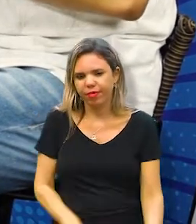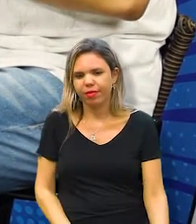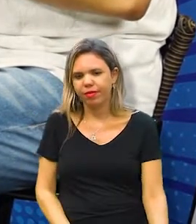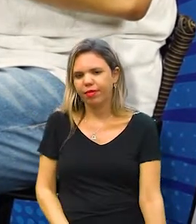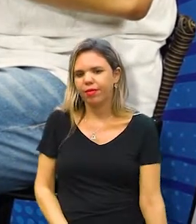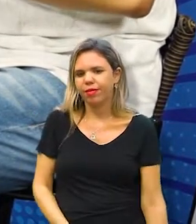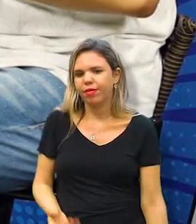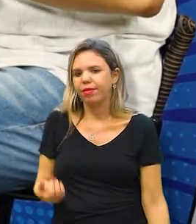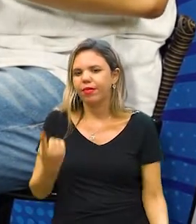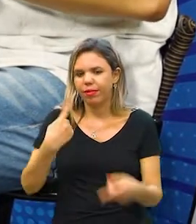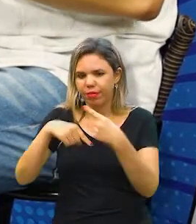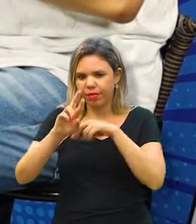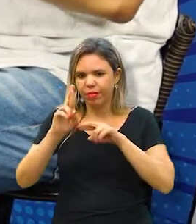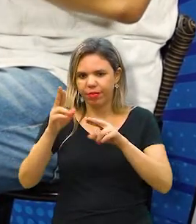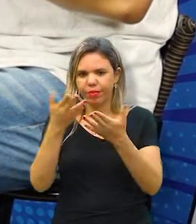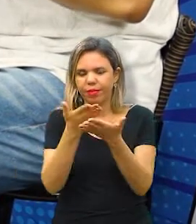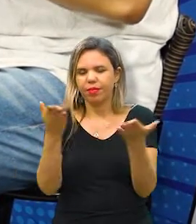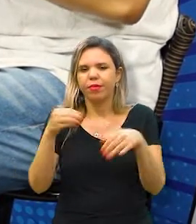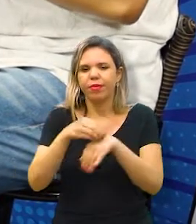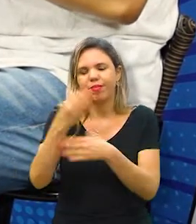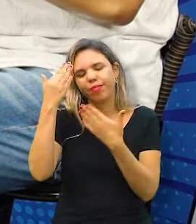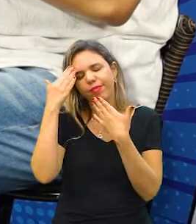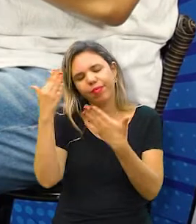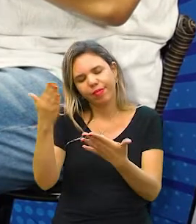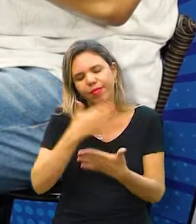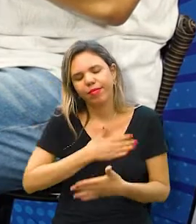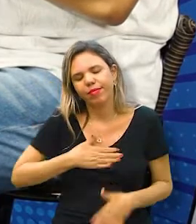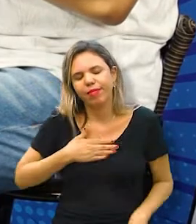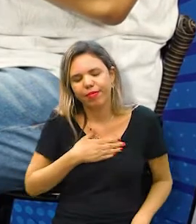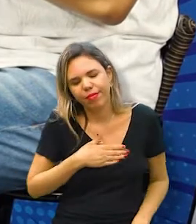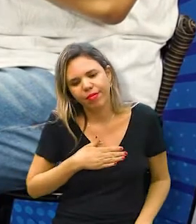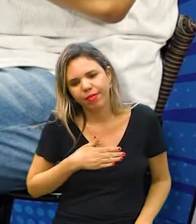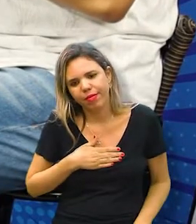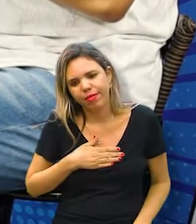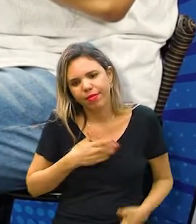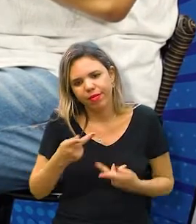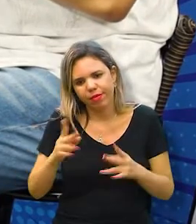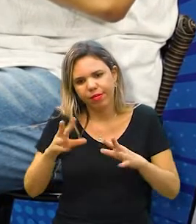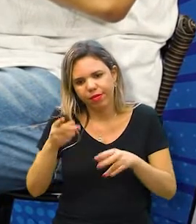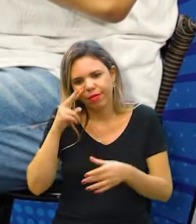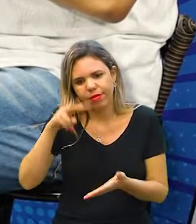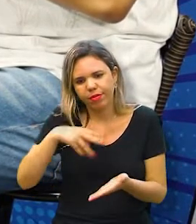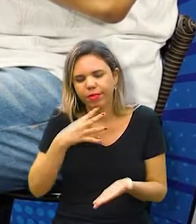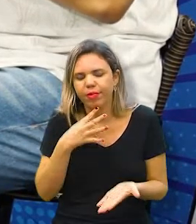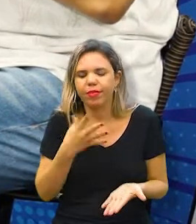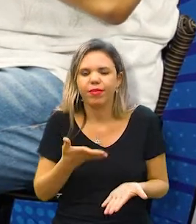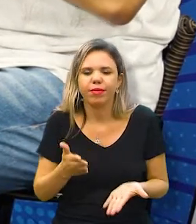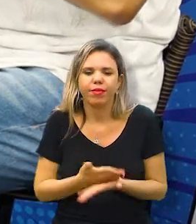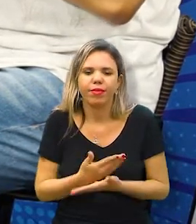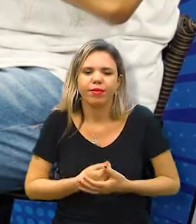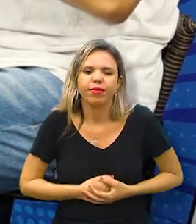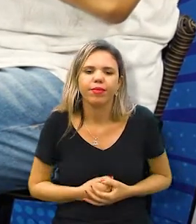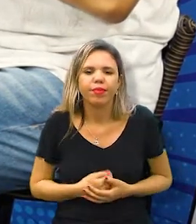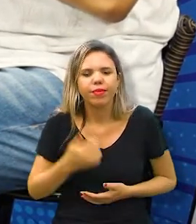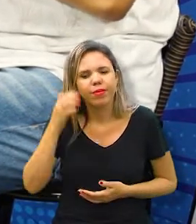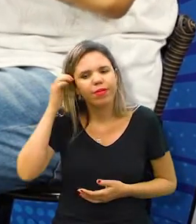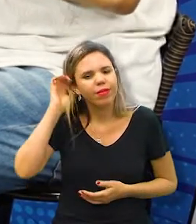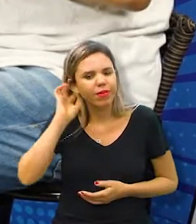a participação e sucesso. Obrigada, muito obrigada e convido a todos para